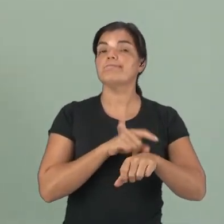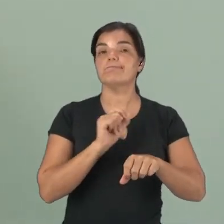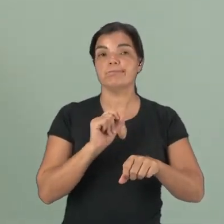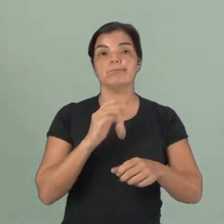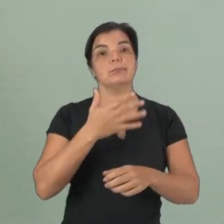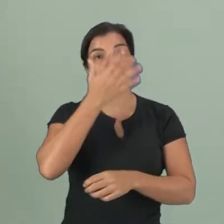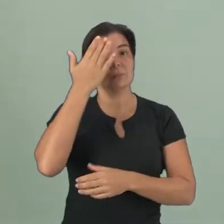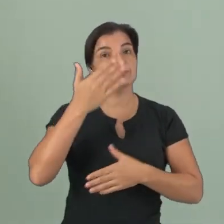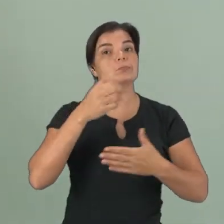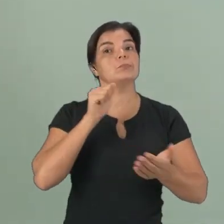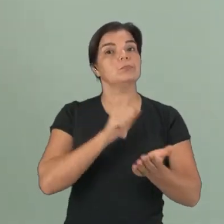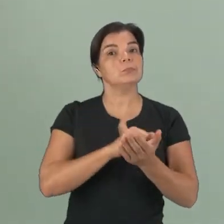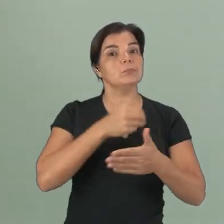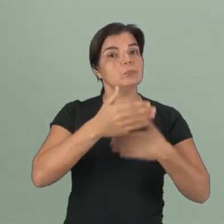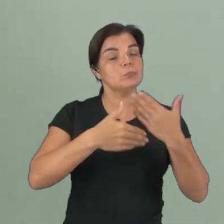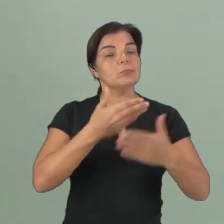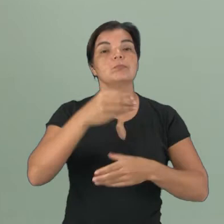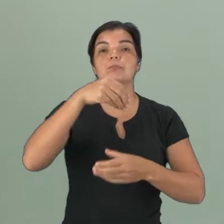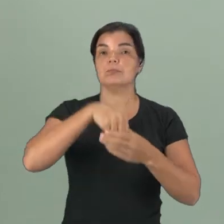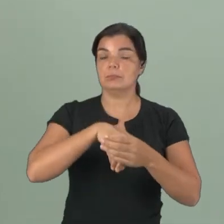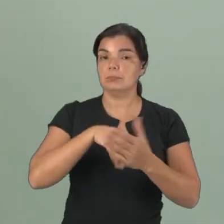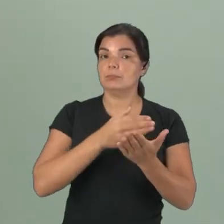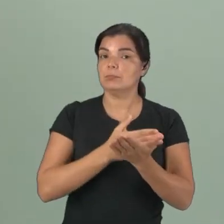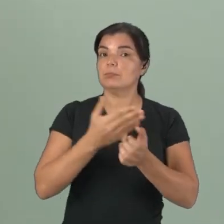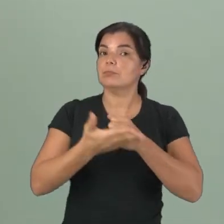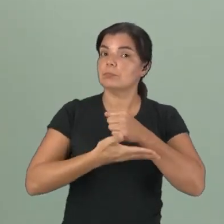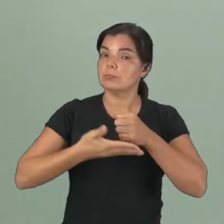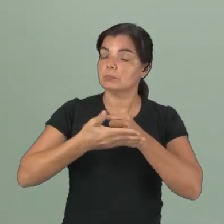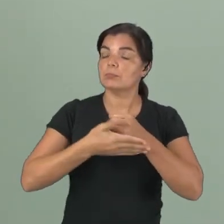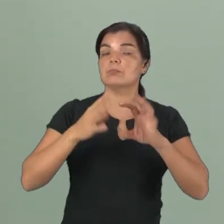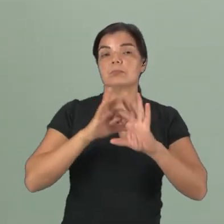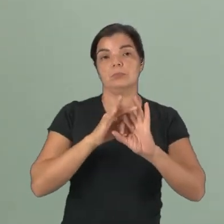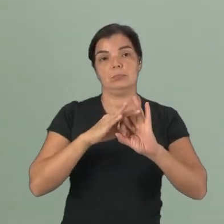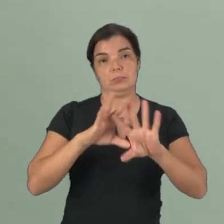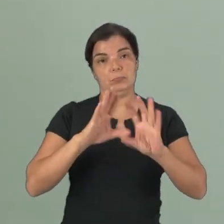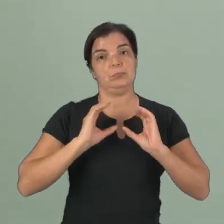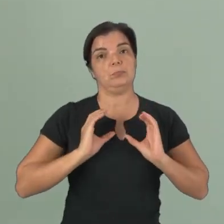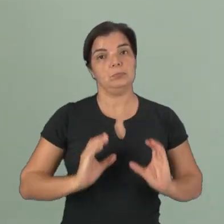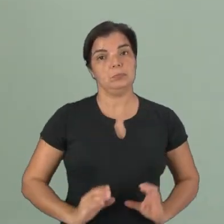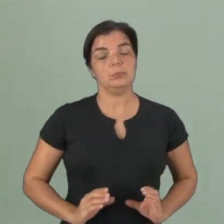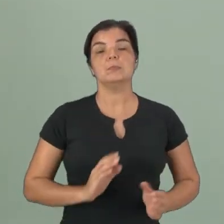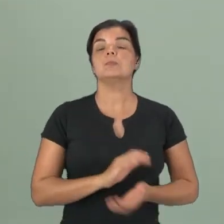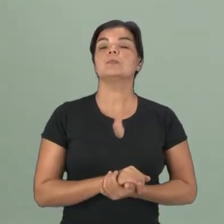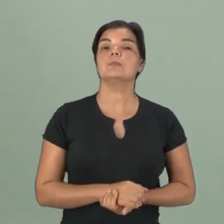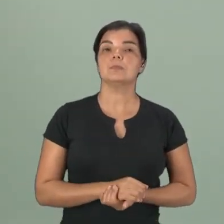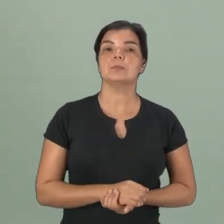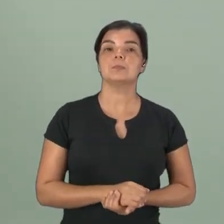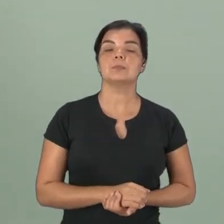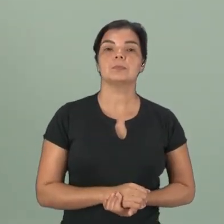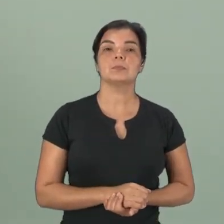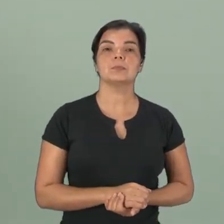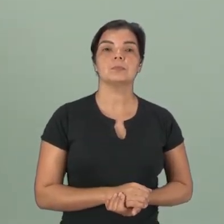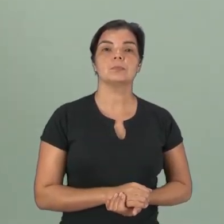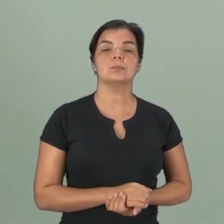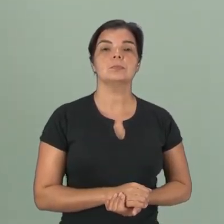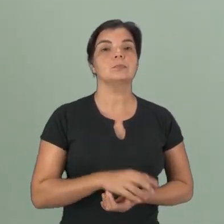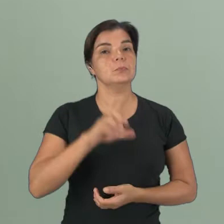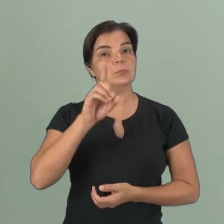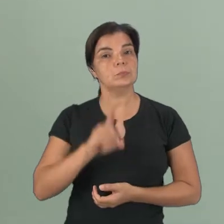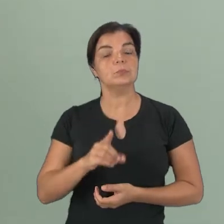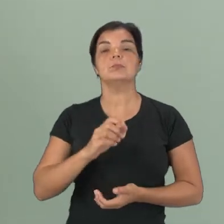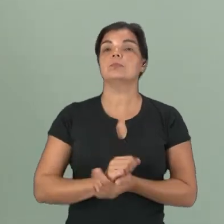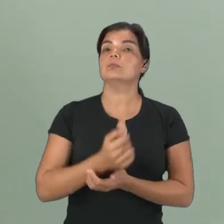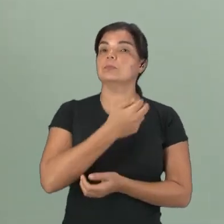afetar algum processo dentro desses princípios de cidadania, certo? De exercício de direitos,